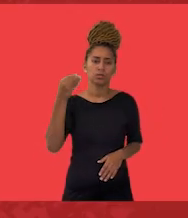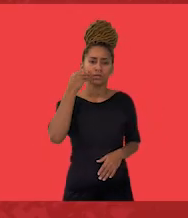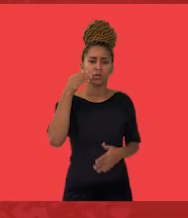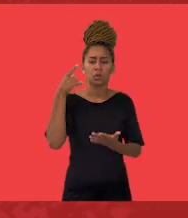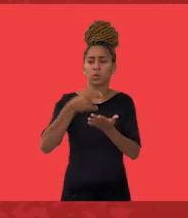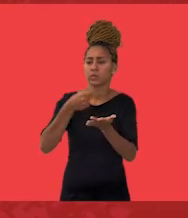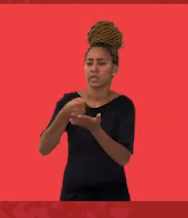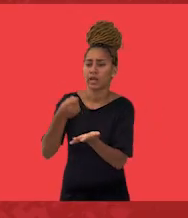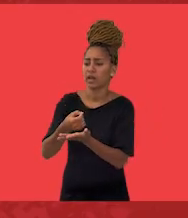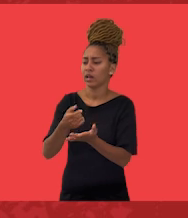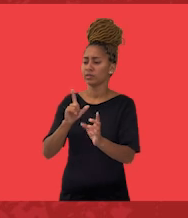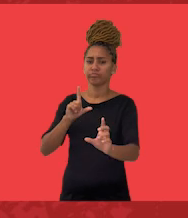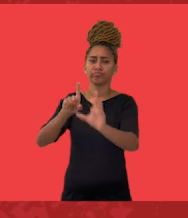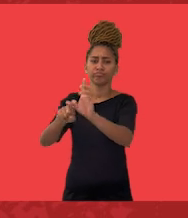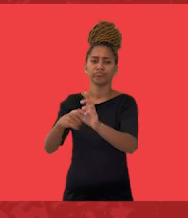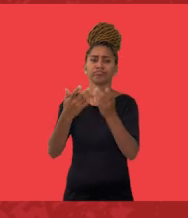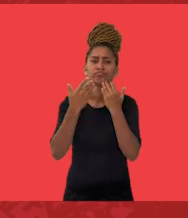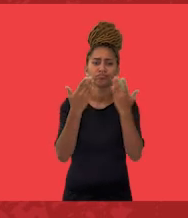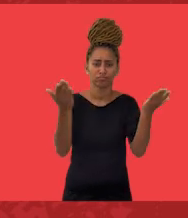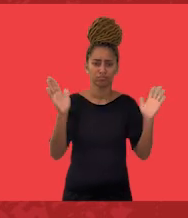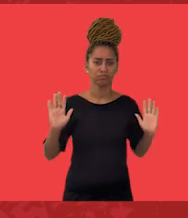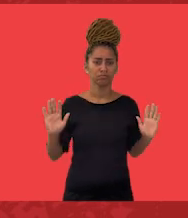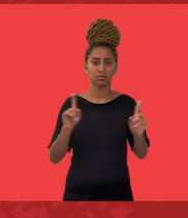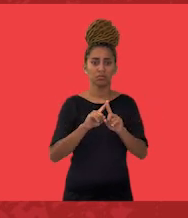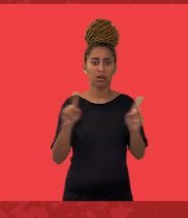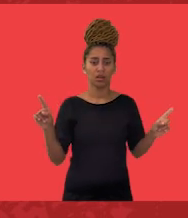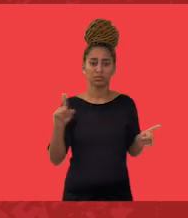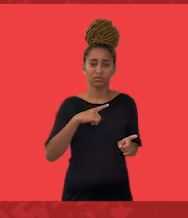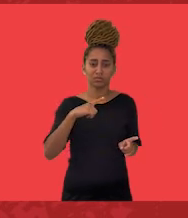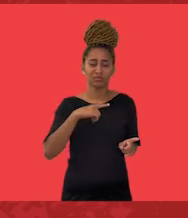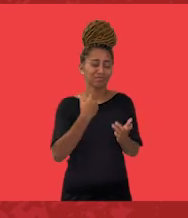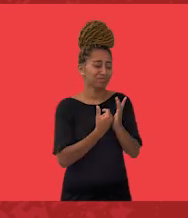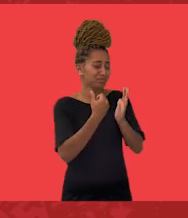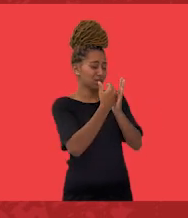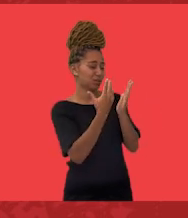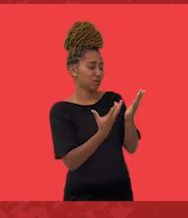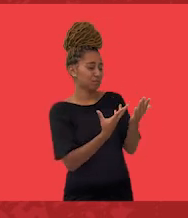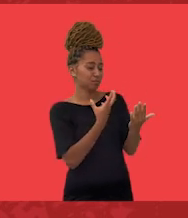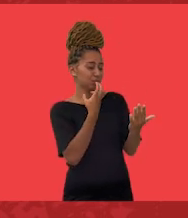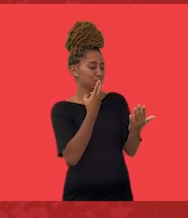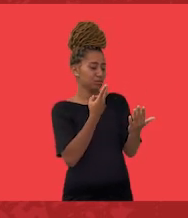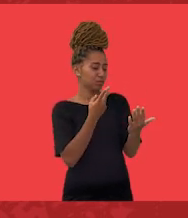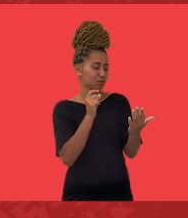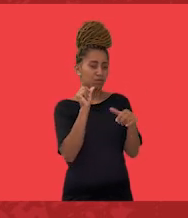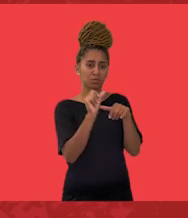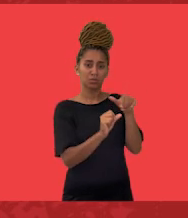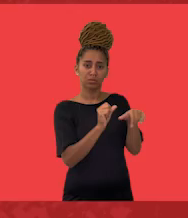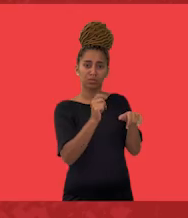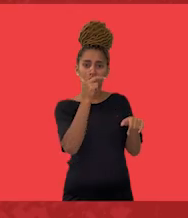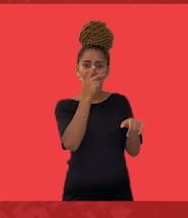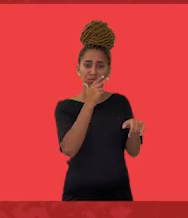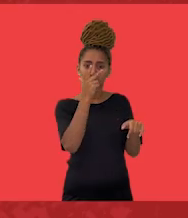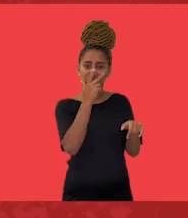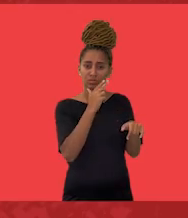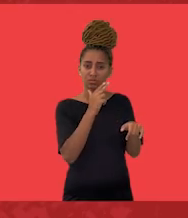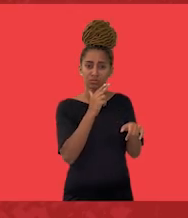lama barrenta, perder-se na loucura dos animais e gemer durante o